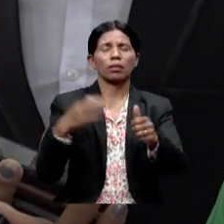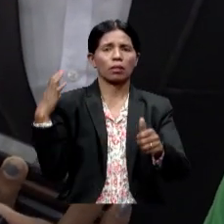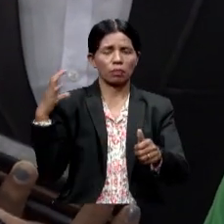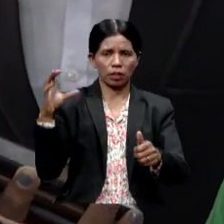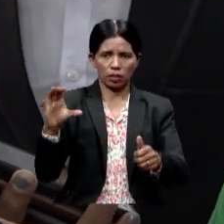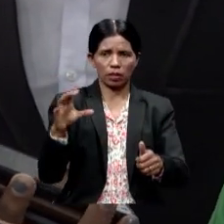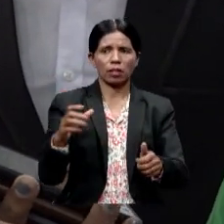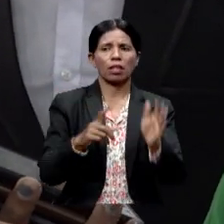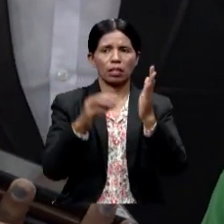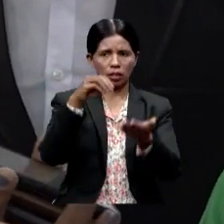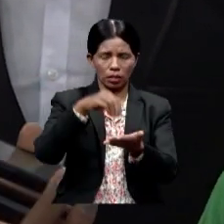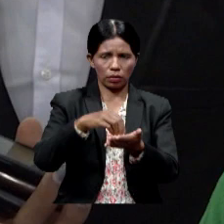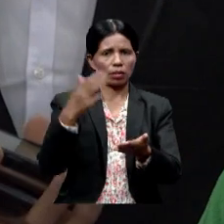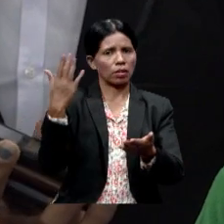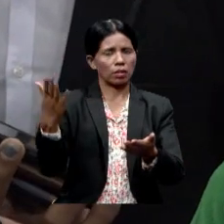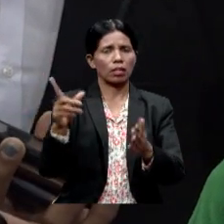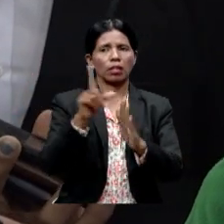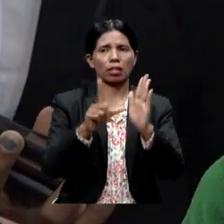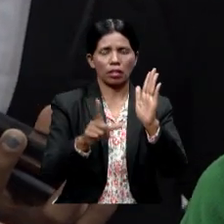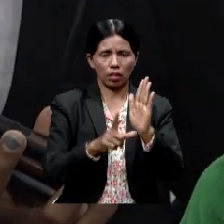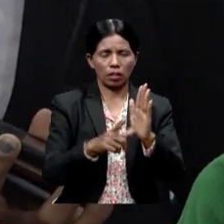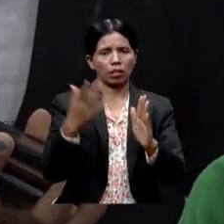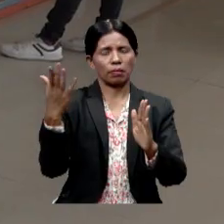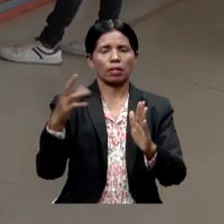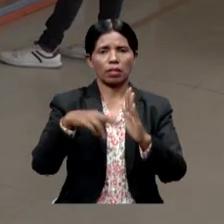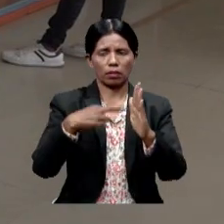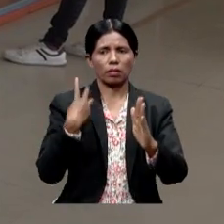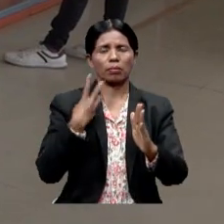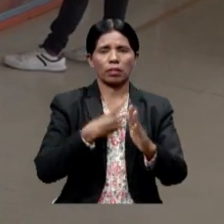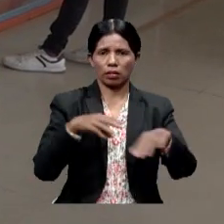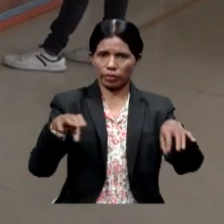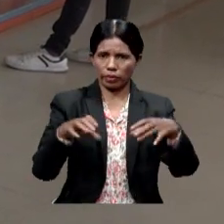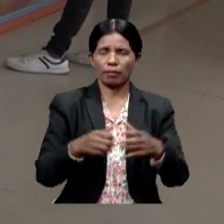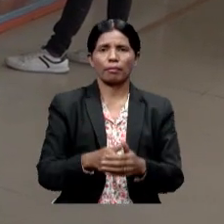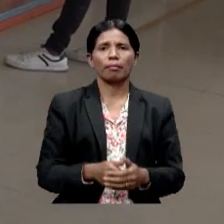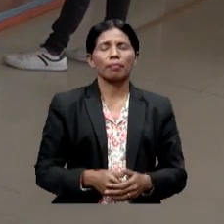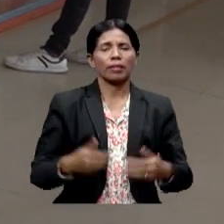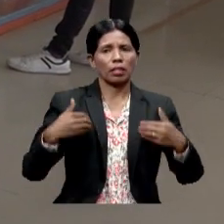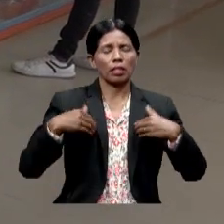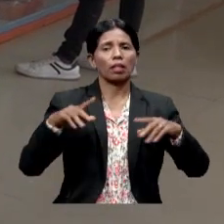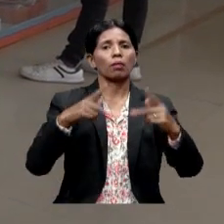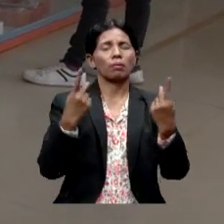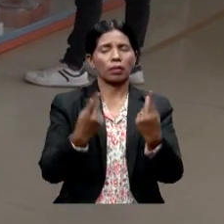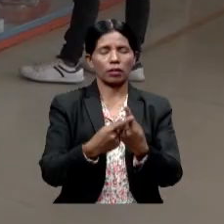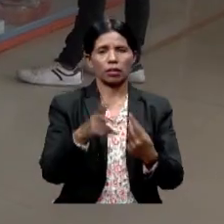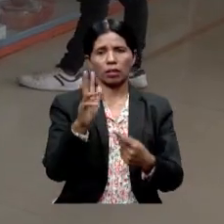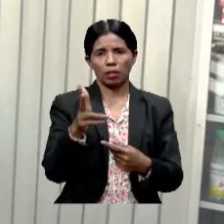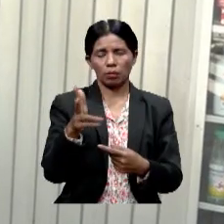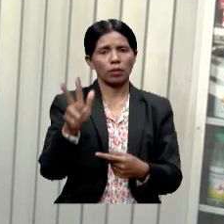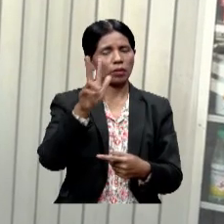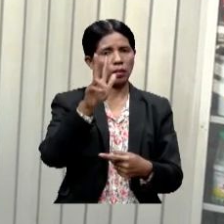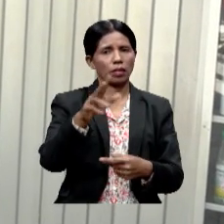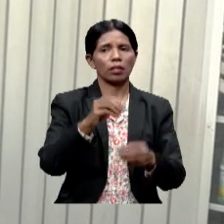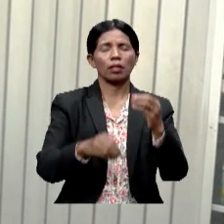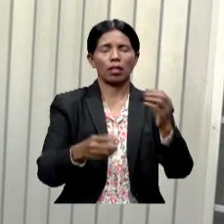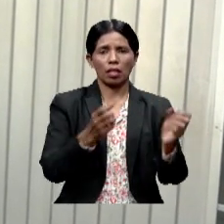Vem a Hatur tem a lei, a decreto lei, né? Vem a regular. Além de né, e a companhia importador, tolo no recintolo, mas